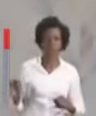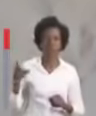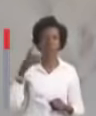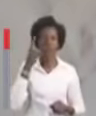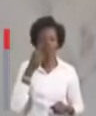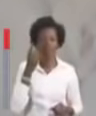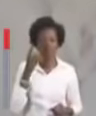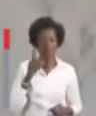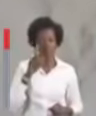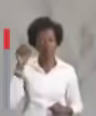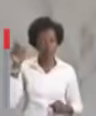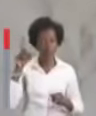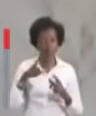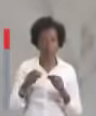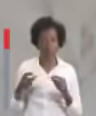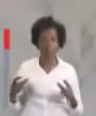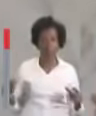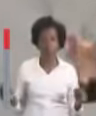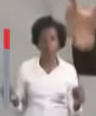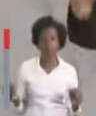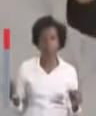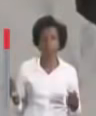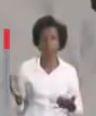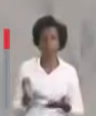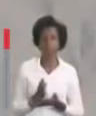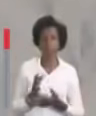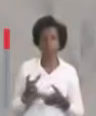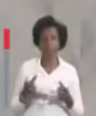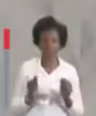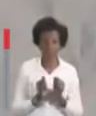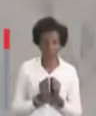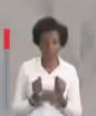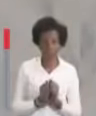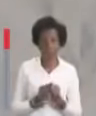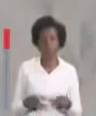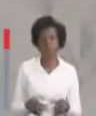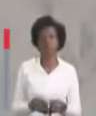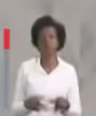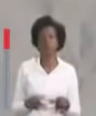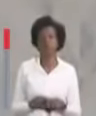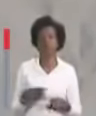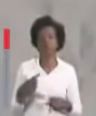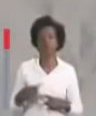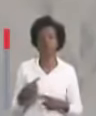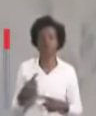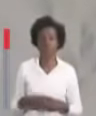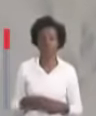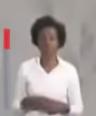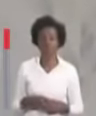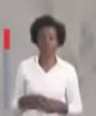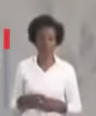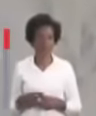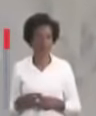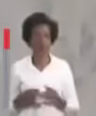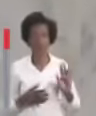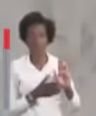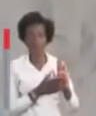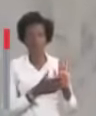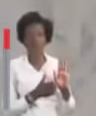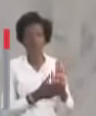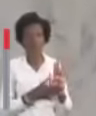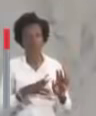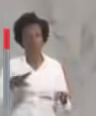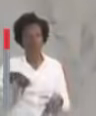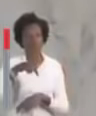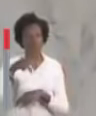nossos deputados em Brasília não é para que eles possam acompanhar também porque essa é uma uma pauta